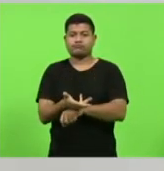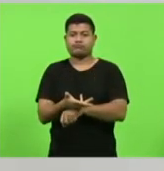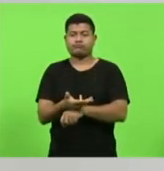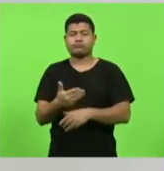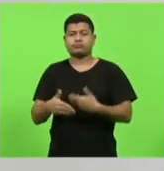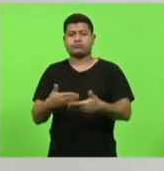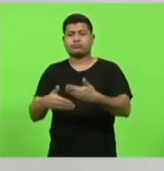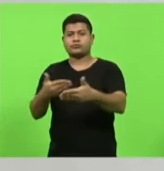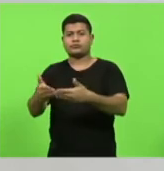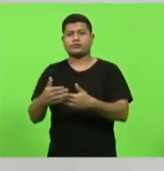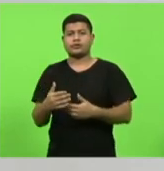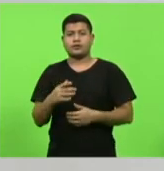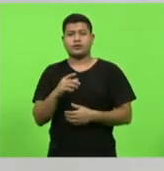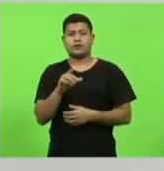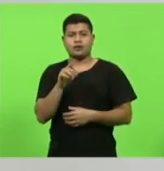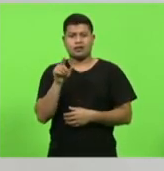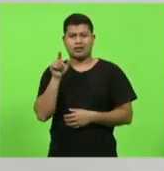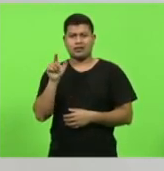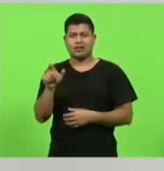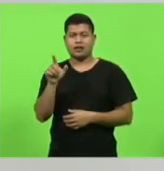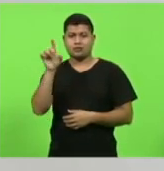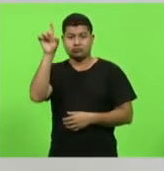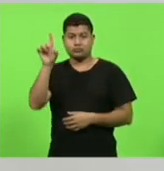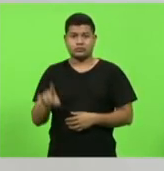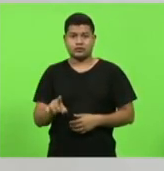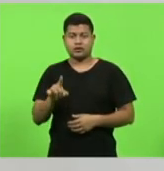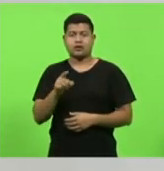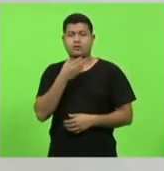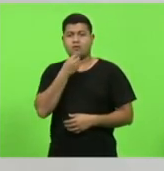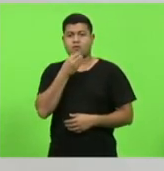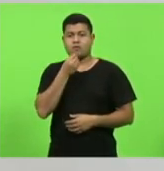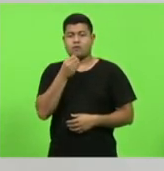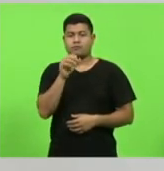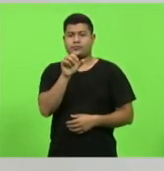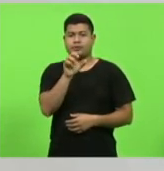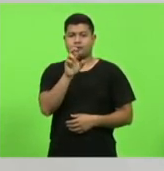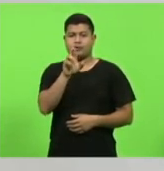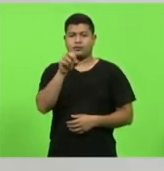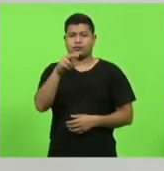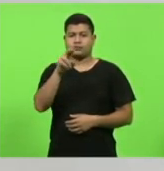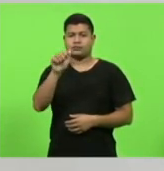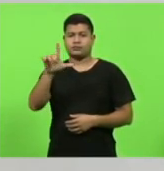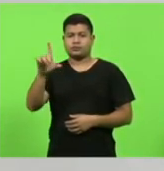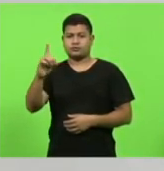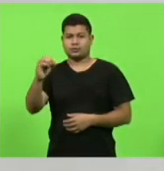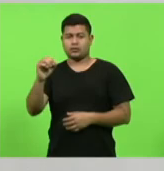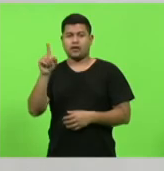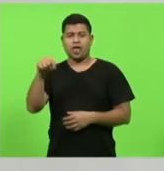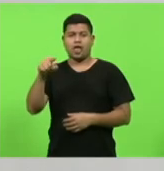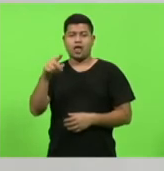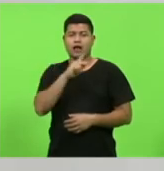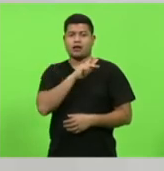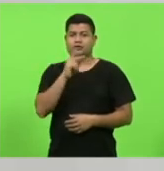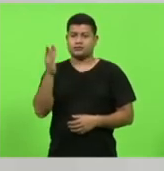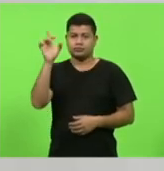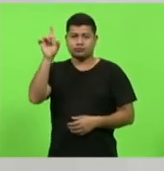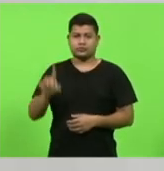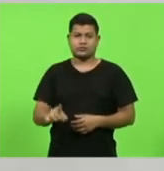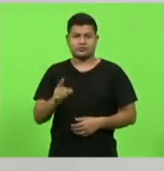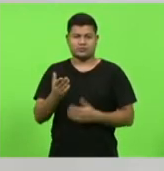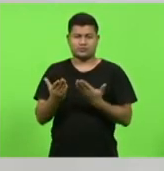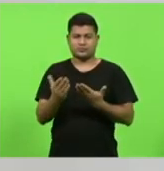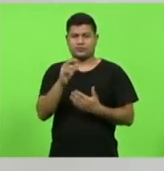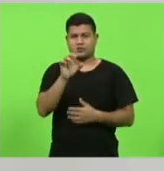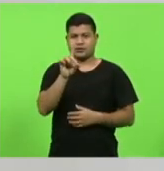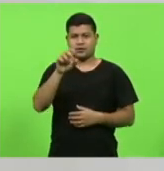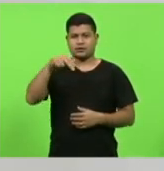O DENIT, falei com o diretor do DENIT, Ronaldo, todos estão aguardando ansiosamente a sanção desse projeto de lei, que